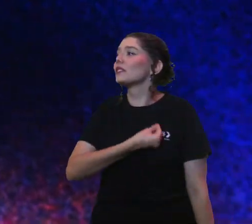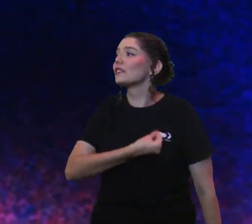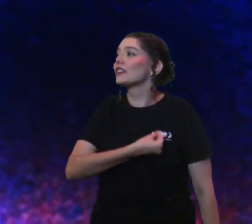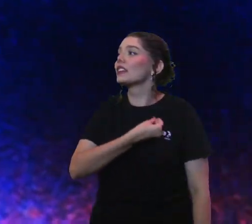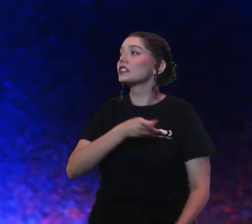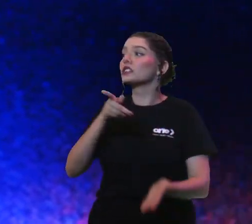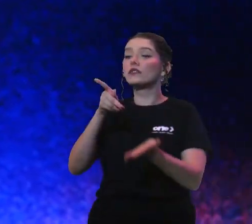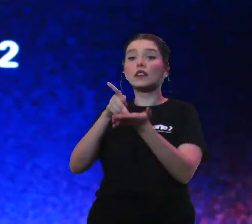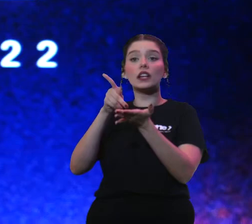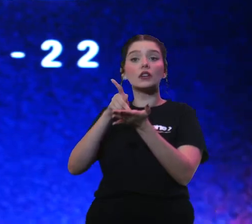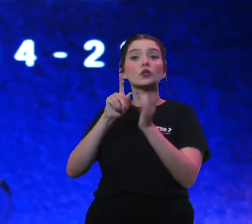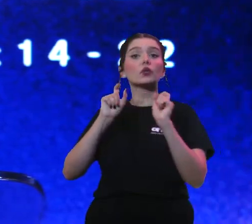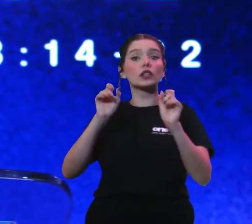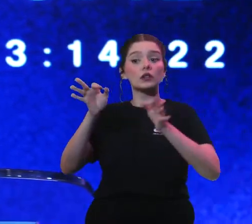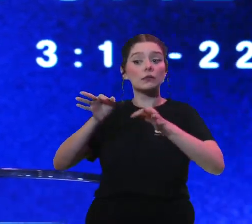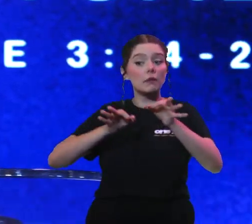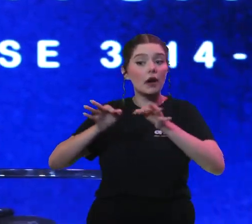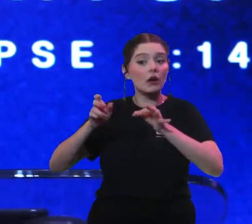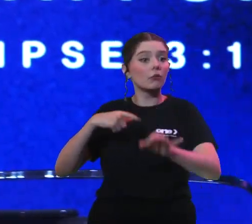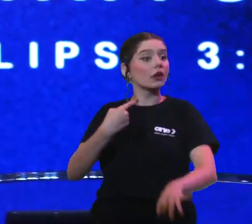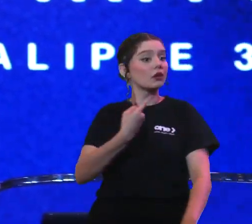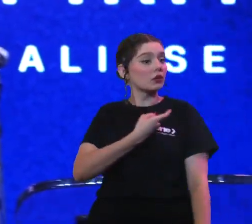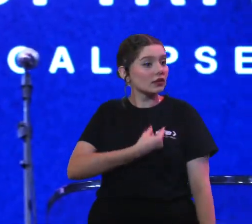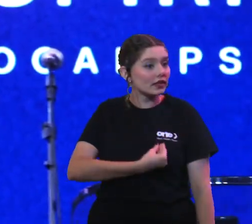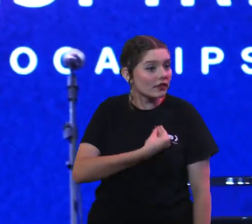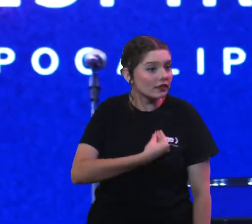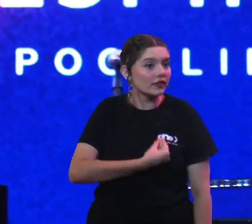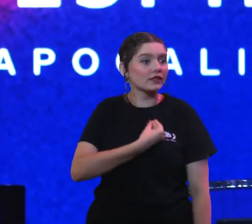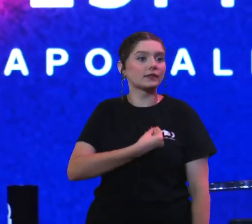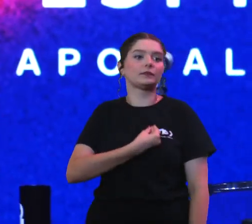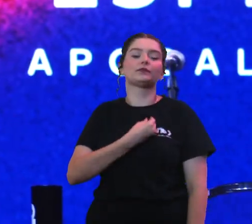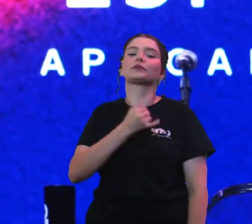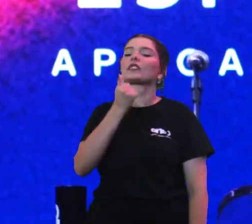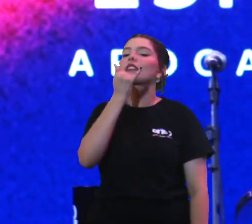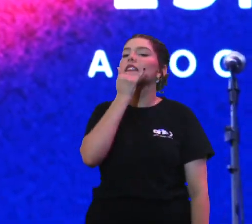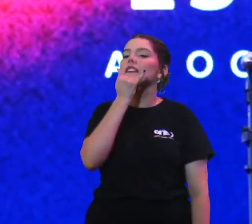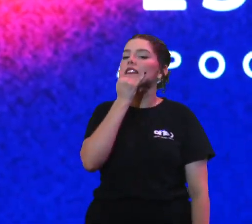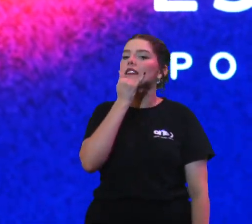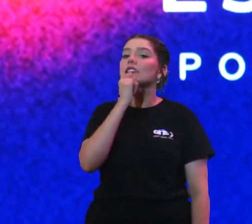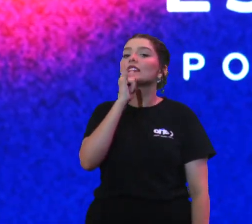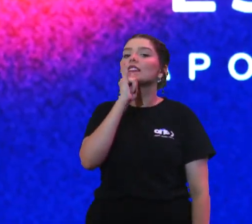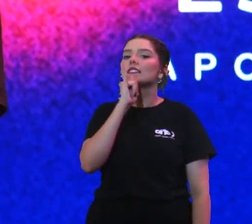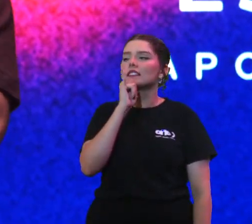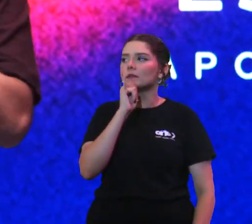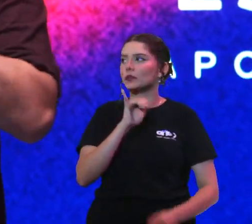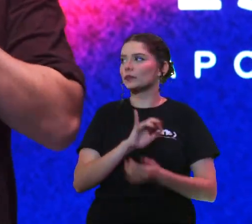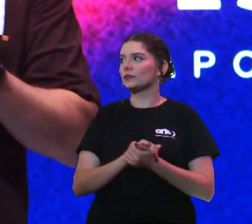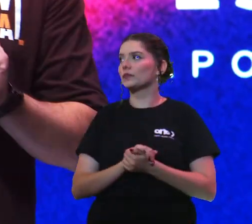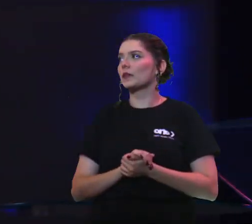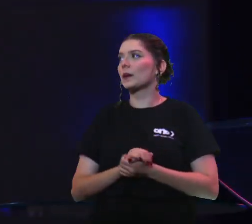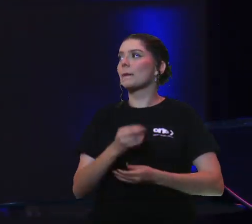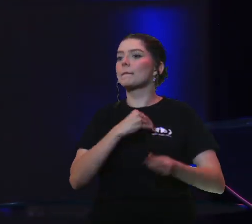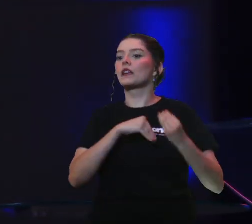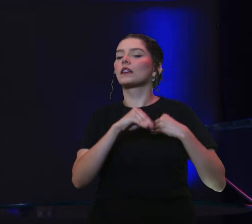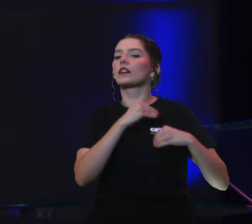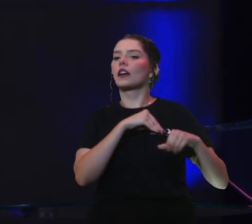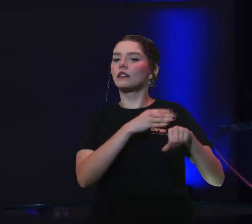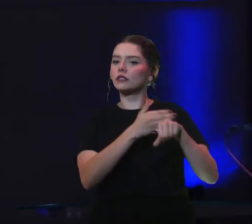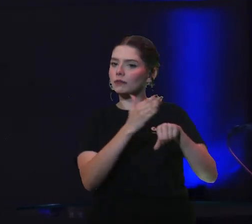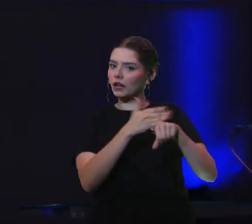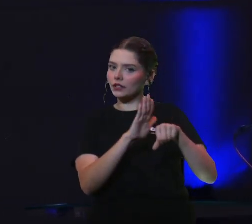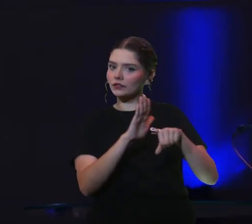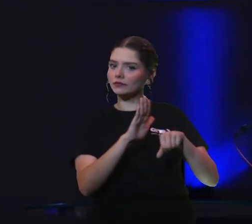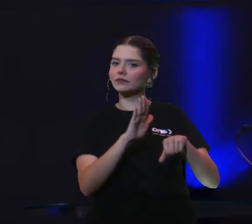verdade para nós. Por exemplo, vamos falar sobre pecados de atitude hoje aqui. Quero falar só com as mulheres, por